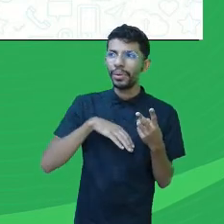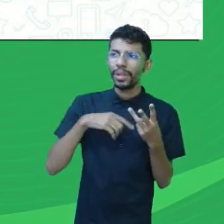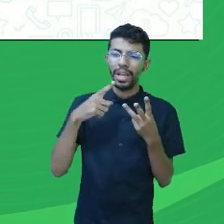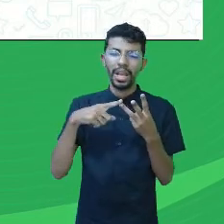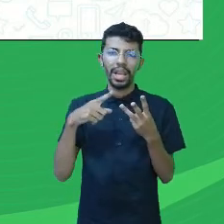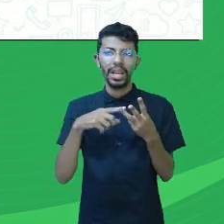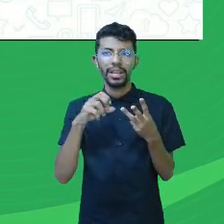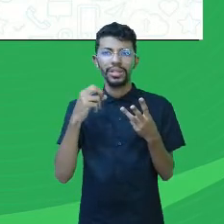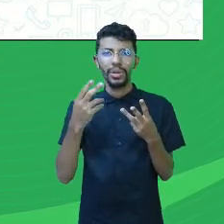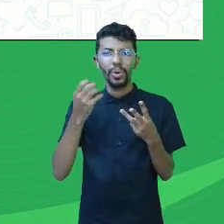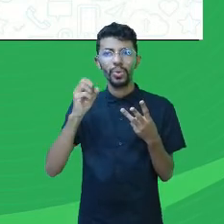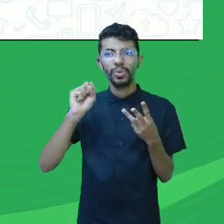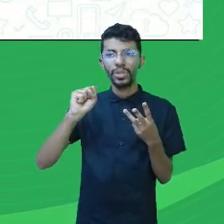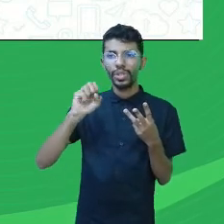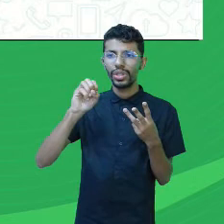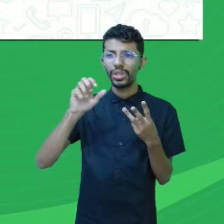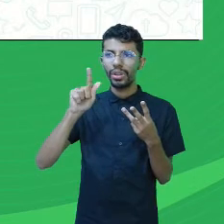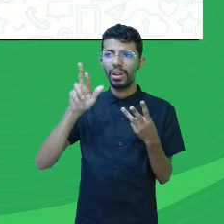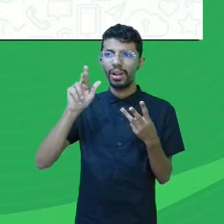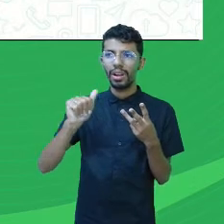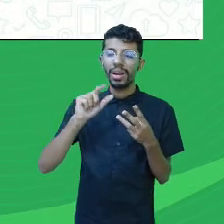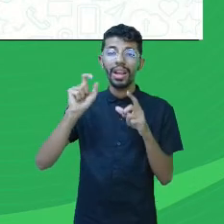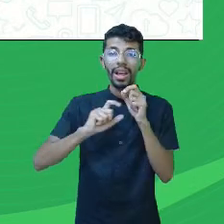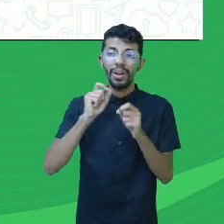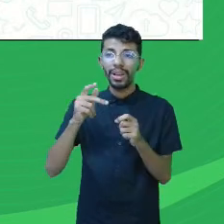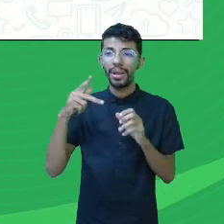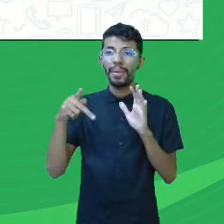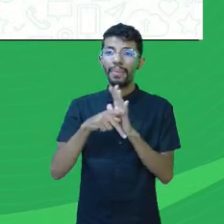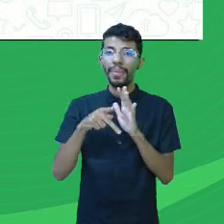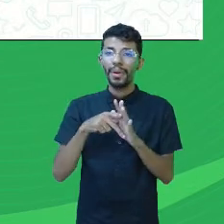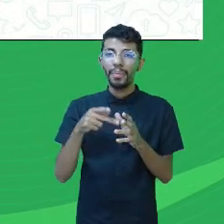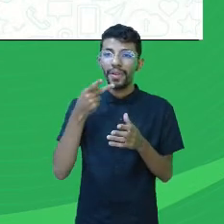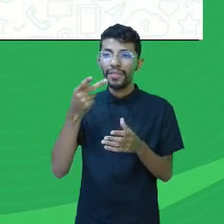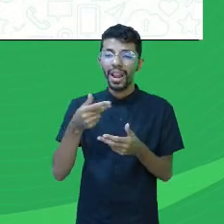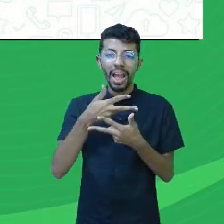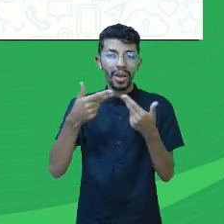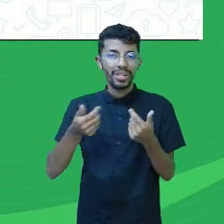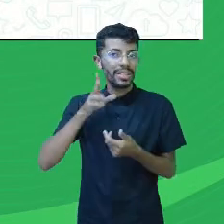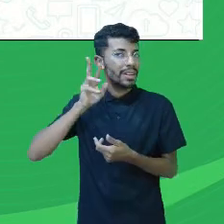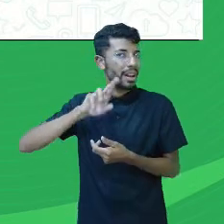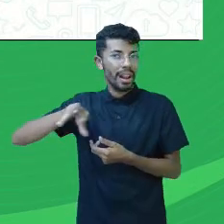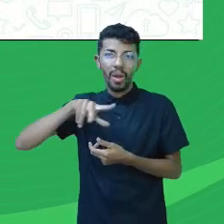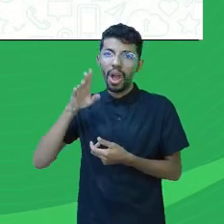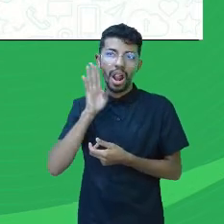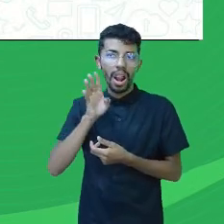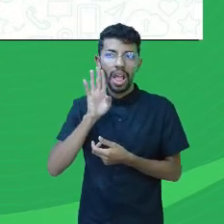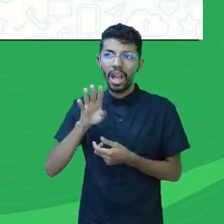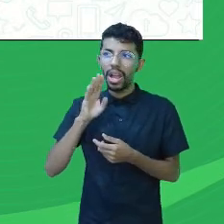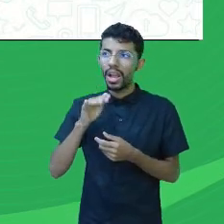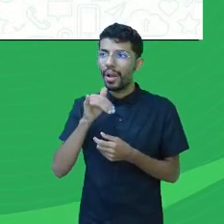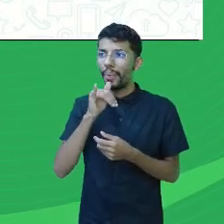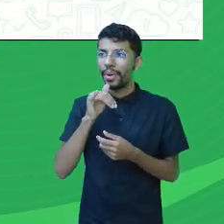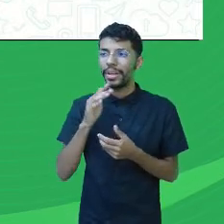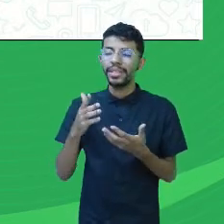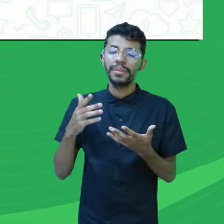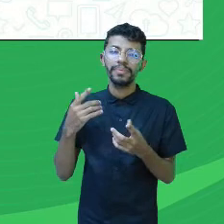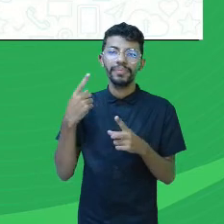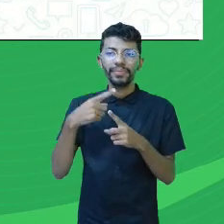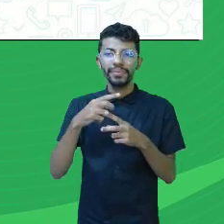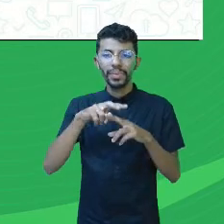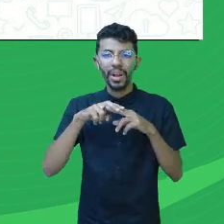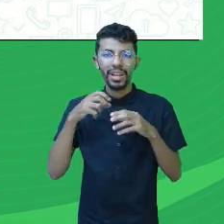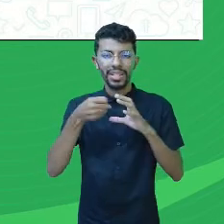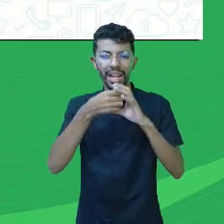né? Para falar alguma coisa que não seja legal. E isso não é bom. Não é, gente? É a gente querer se divertir, ou pela